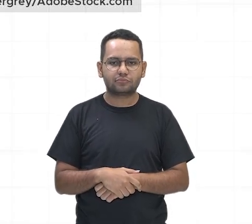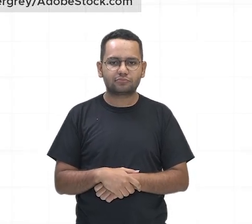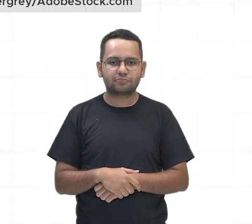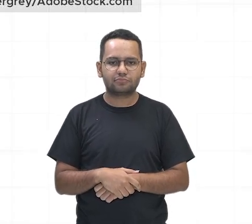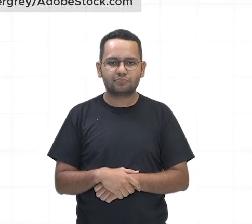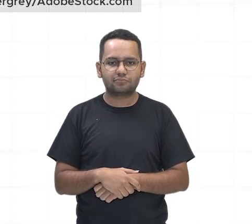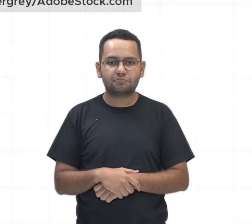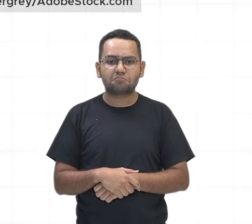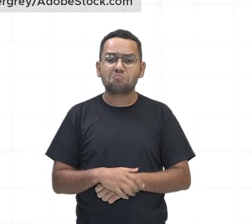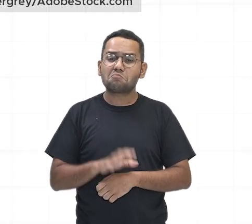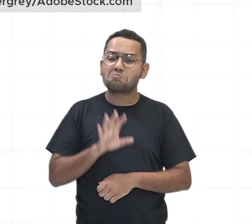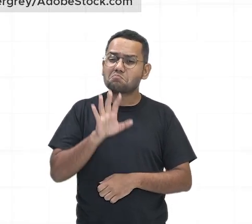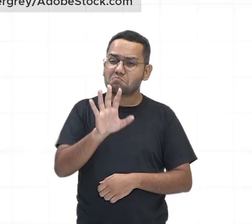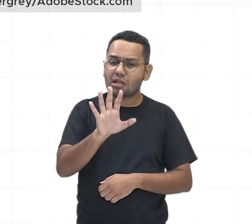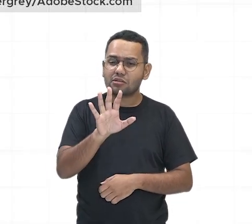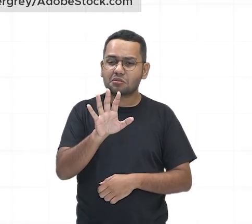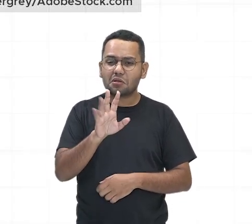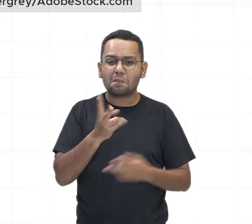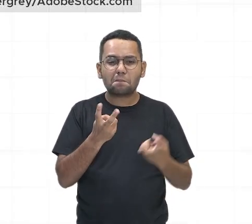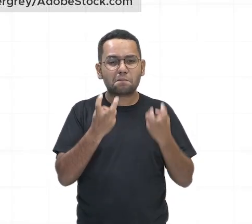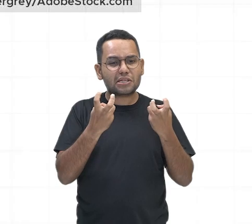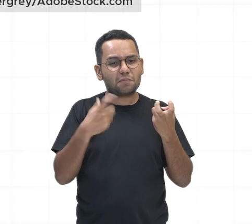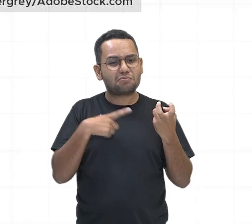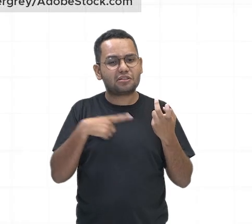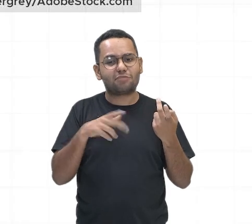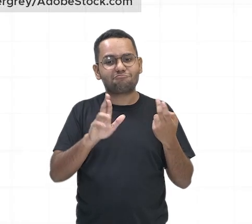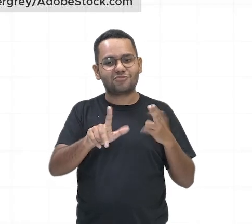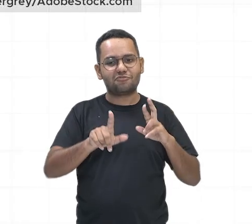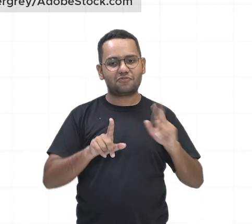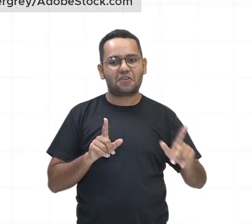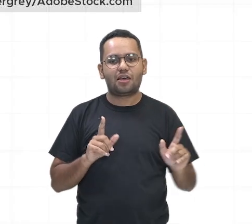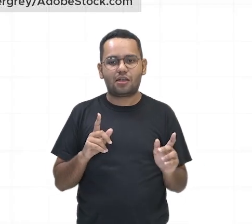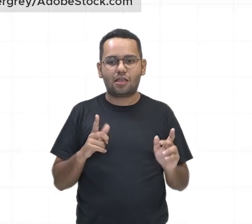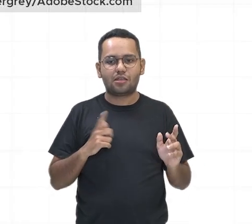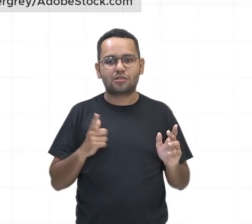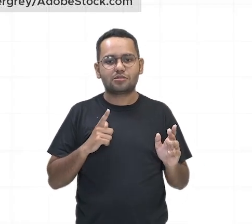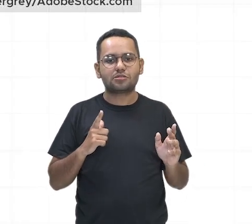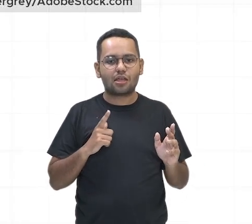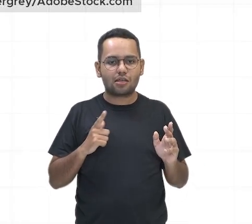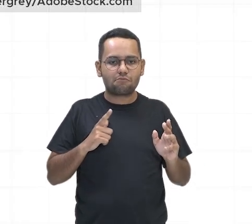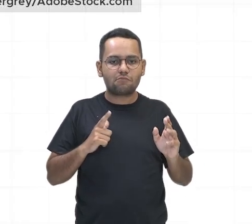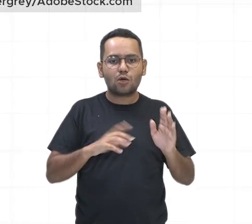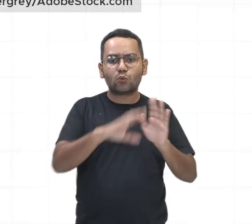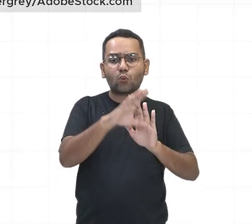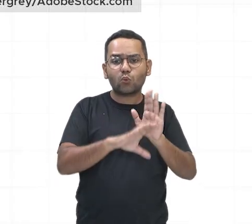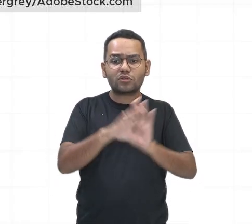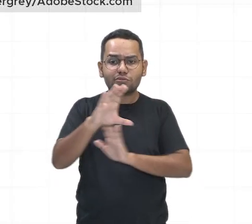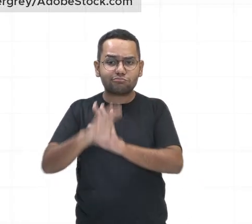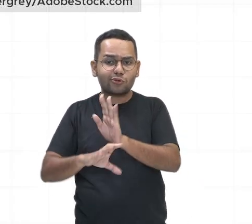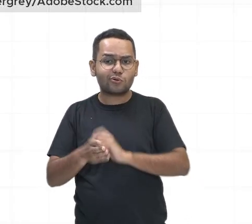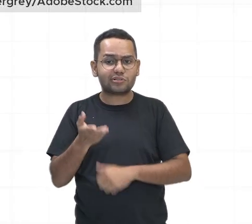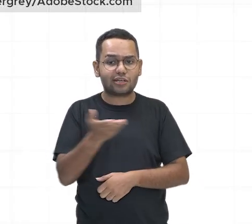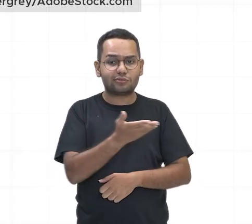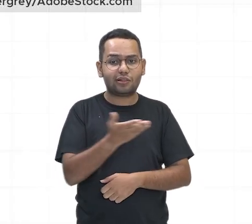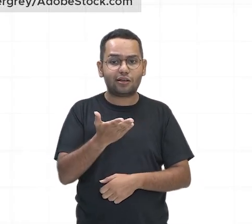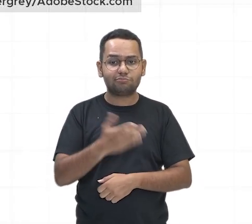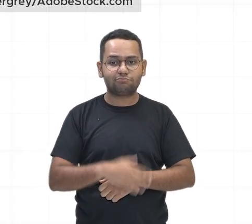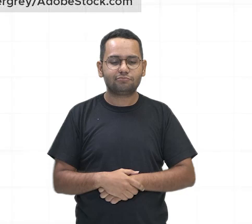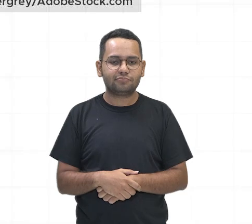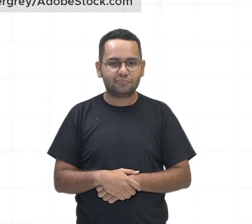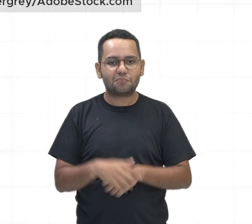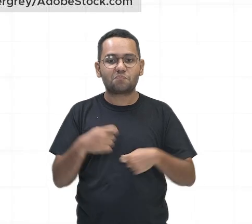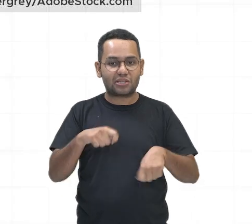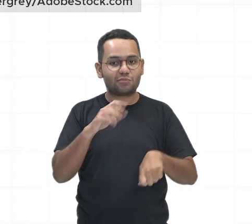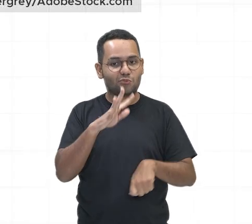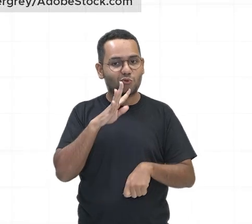também podemos identificar algumas diferenças. Né? Seria interessante também nós conhecermos essas diferenças